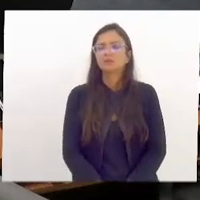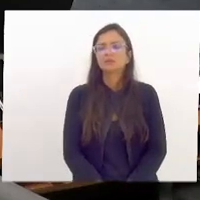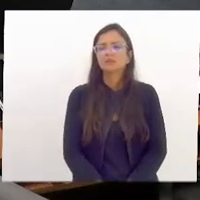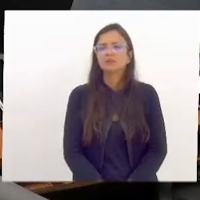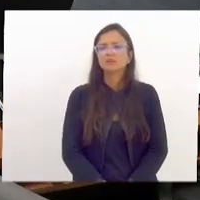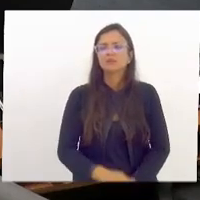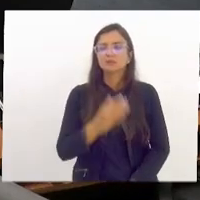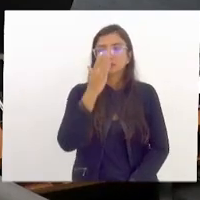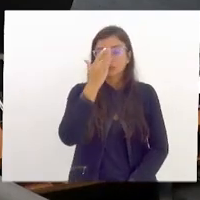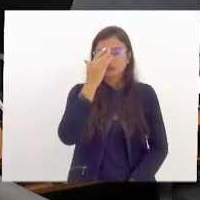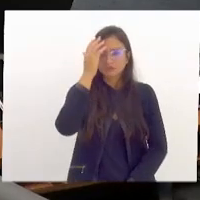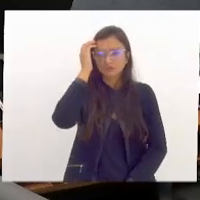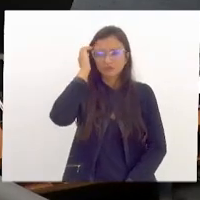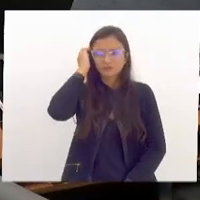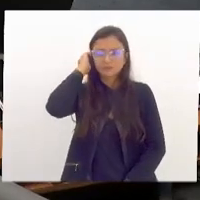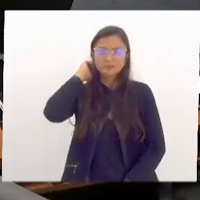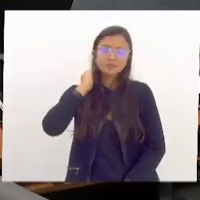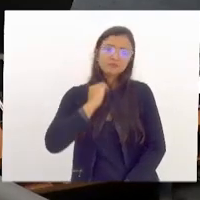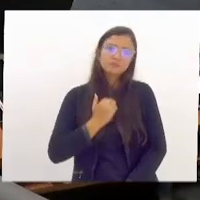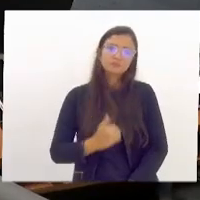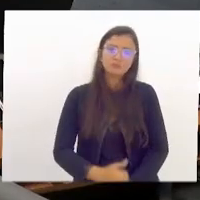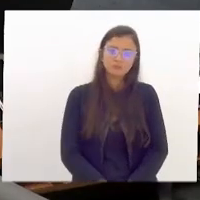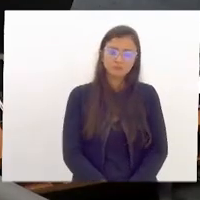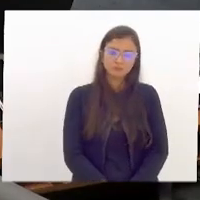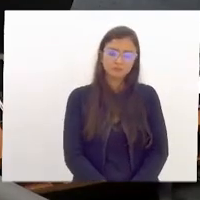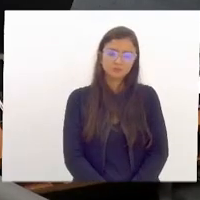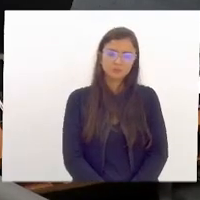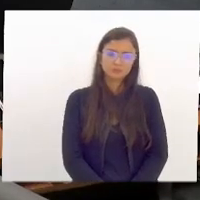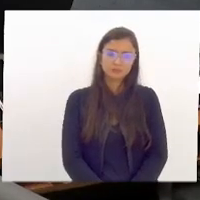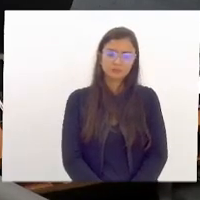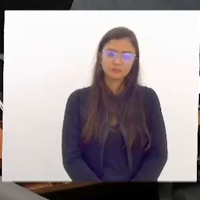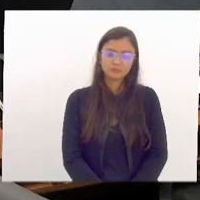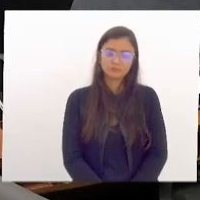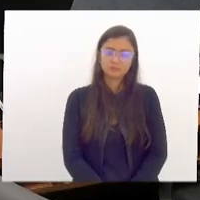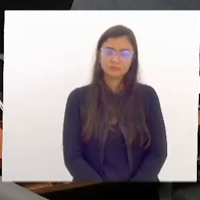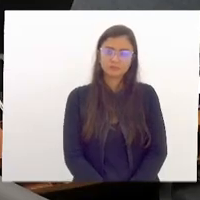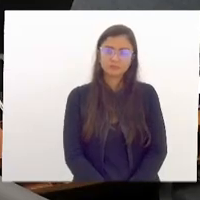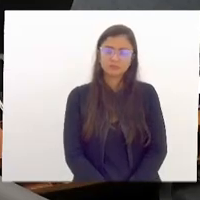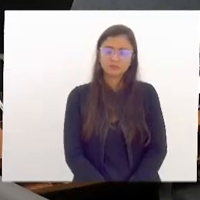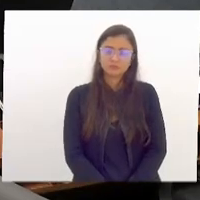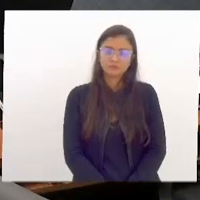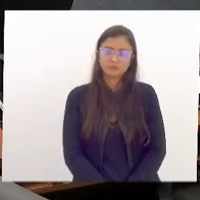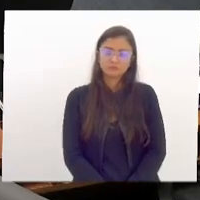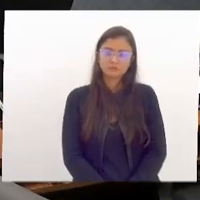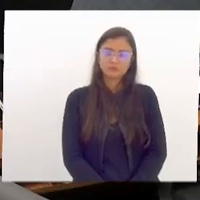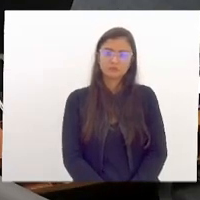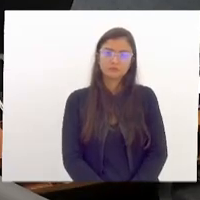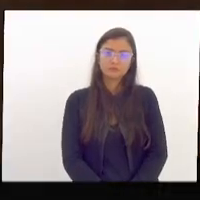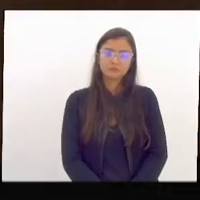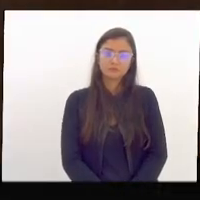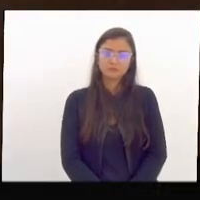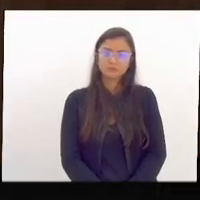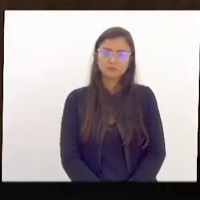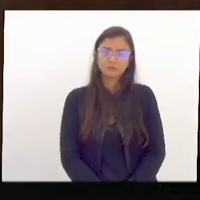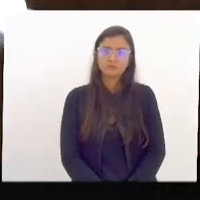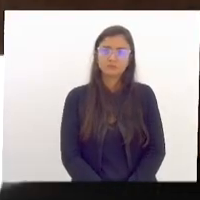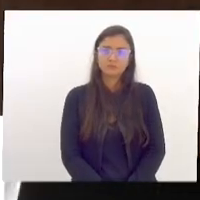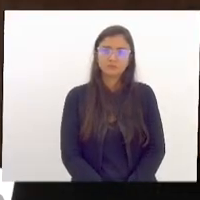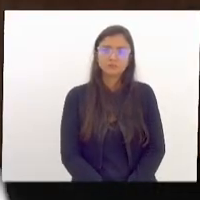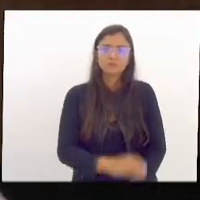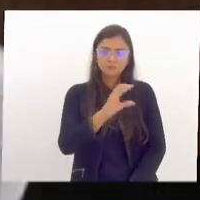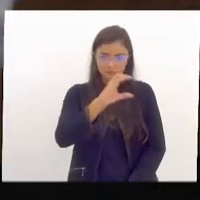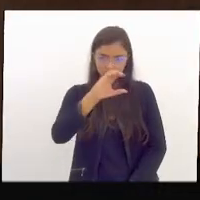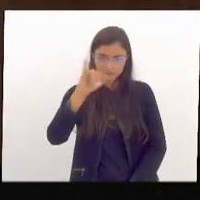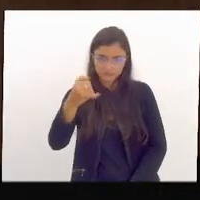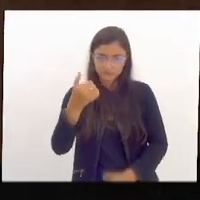Não, eu sei, já tem, é porque tem parecer da CDH nesse projeto também, por isso que eu estava perguntando qual era. No mérito, acompanho da